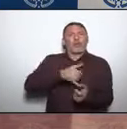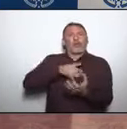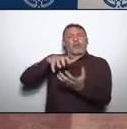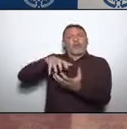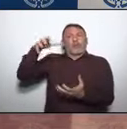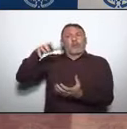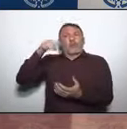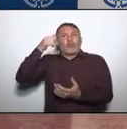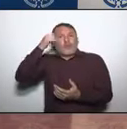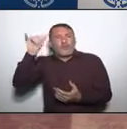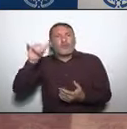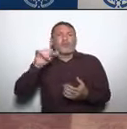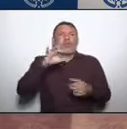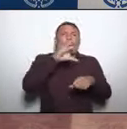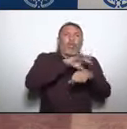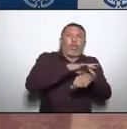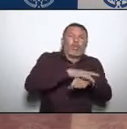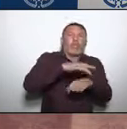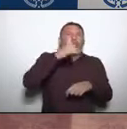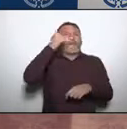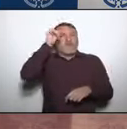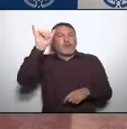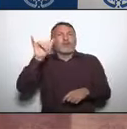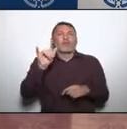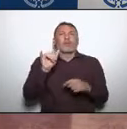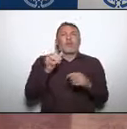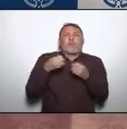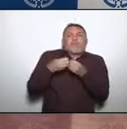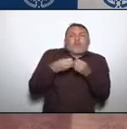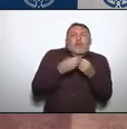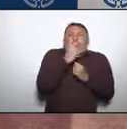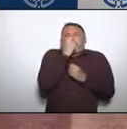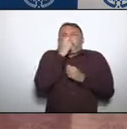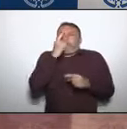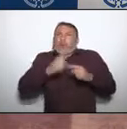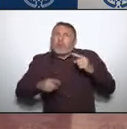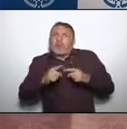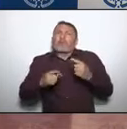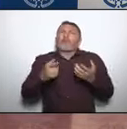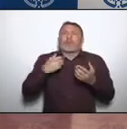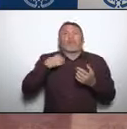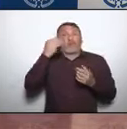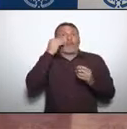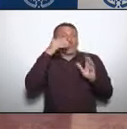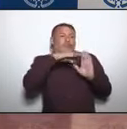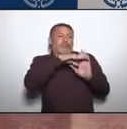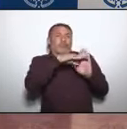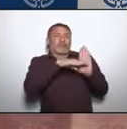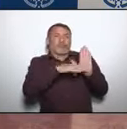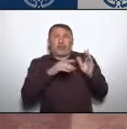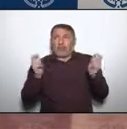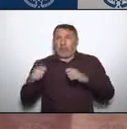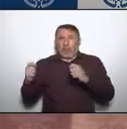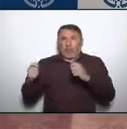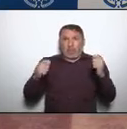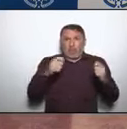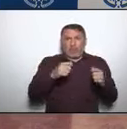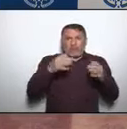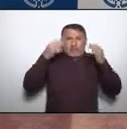das pessoas dos grupos de risco e a não aglomeração, né? Se a gente conseguir um protocolo que possa ser implementado com